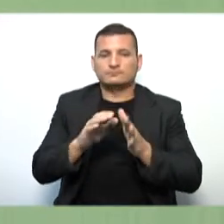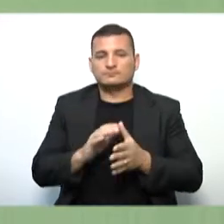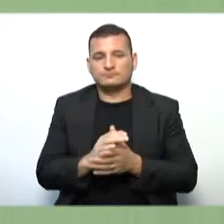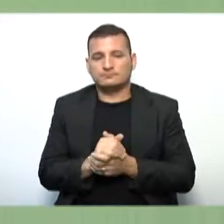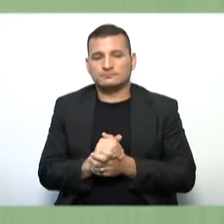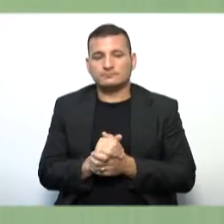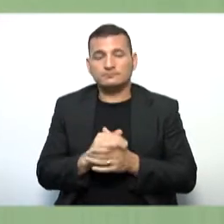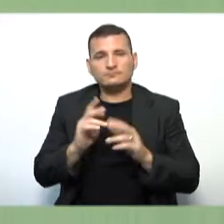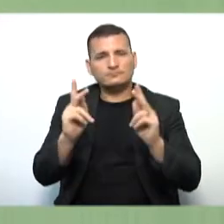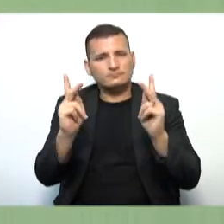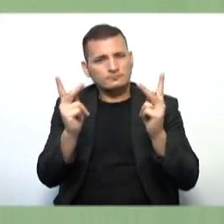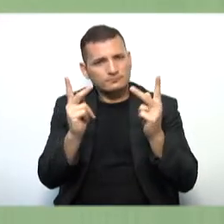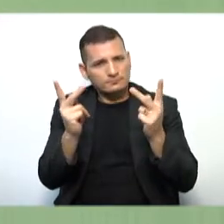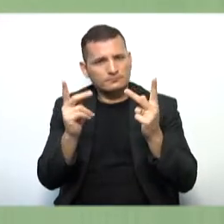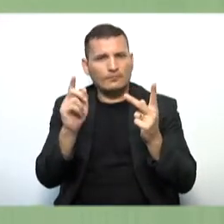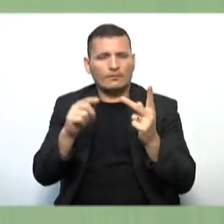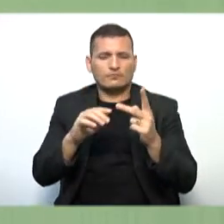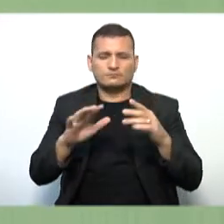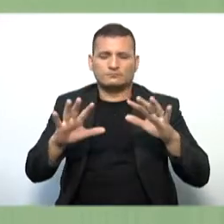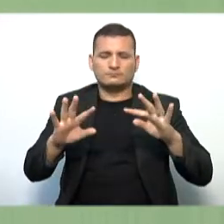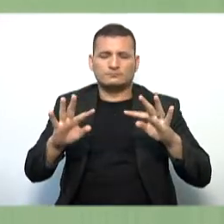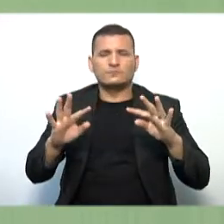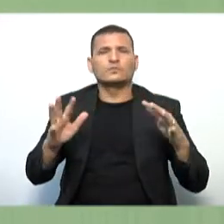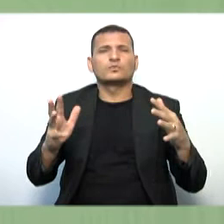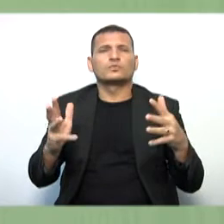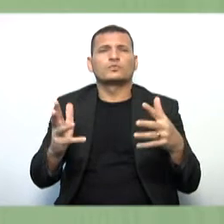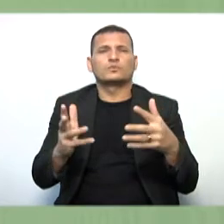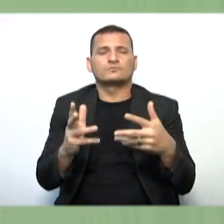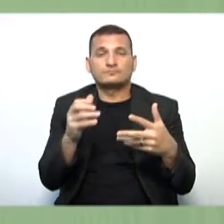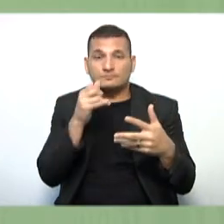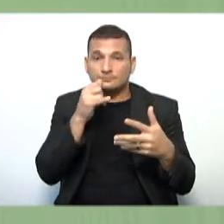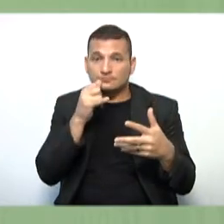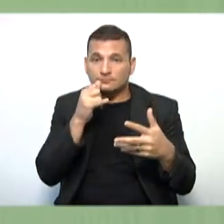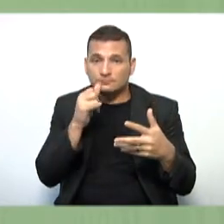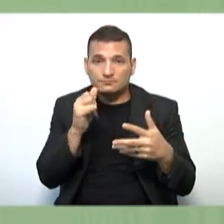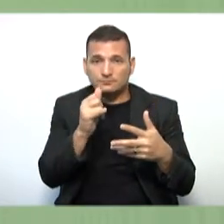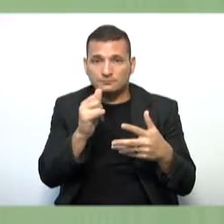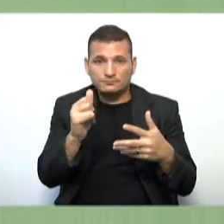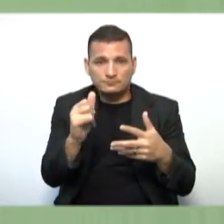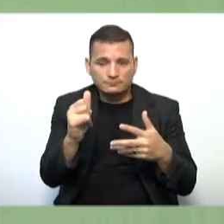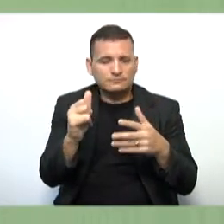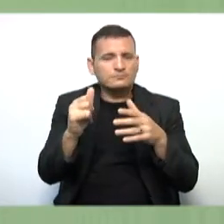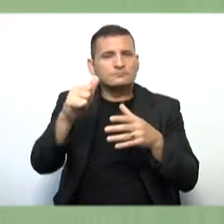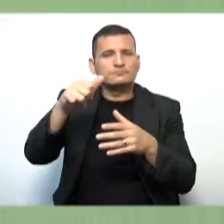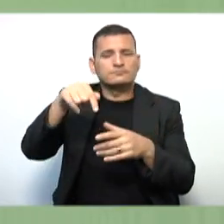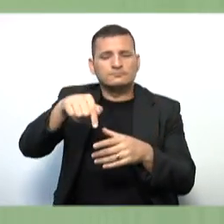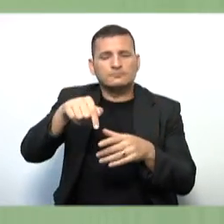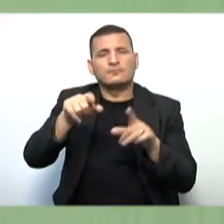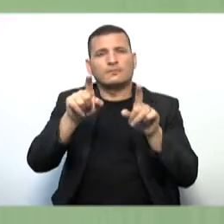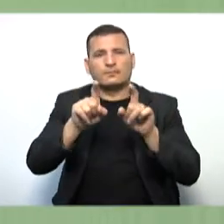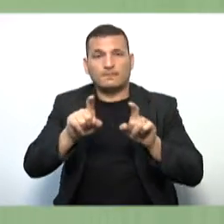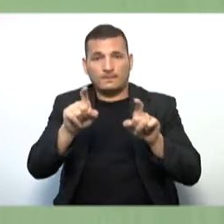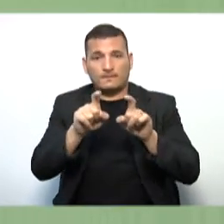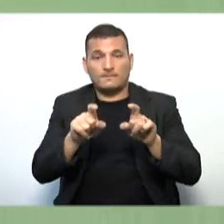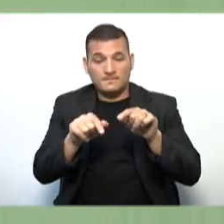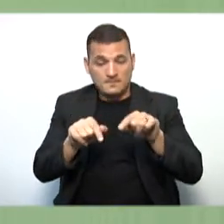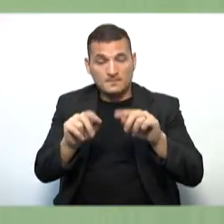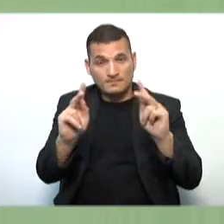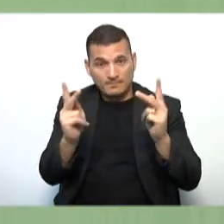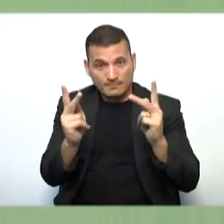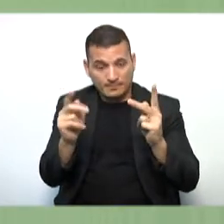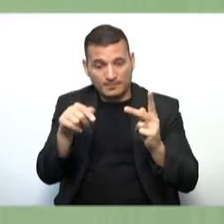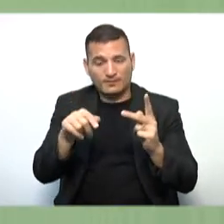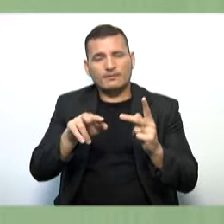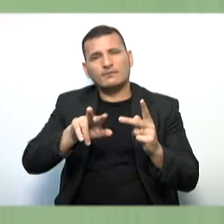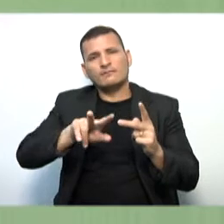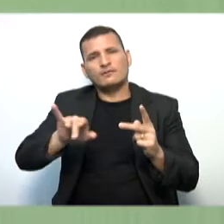então o hardware é o conjunto de componentes eletrônicos de um dispositivo, né? Esse hardware é que vai fornecer os